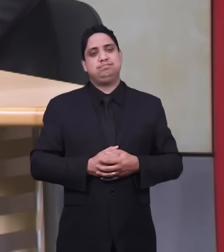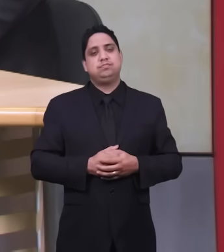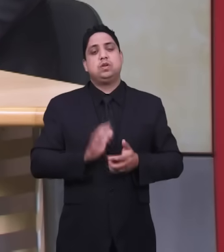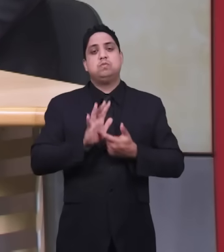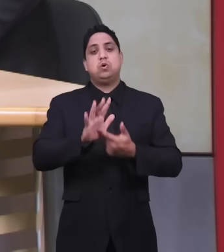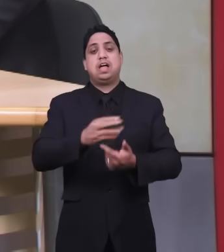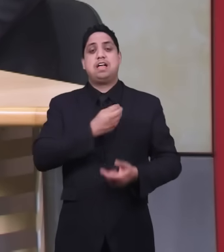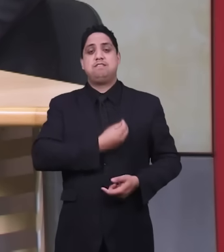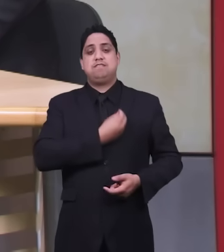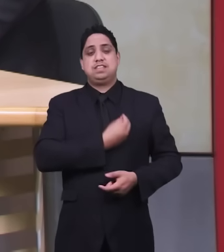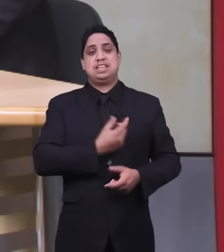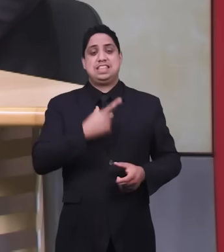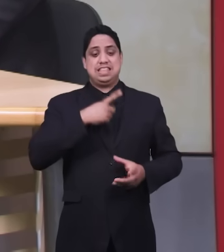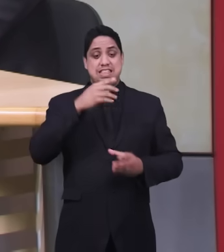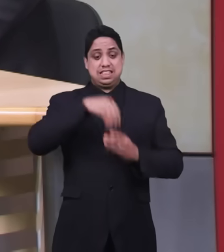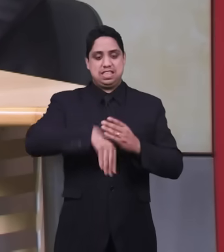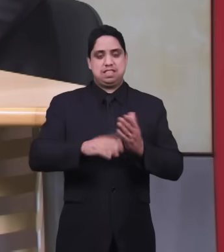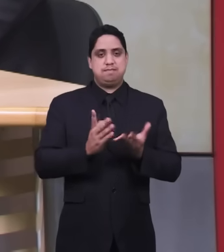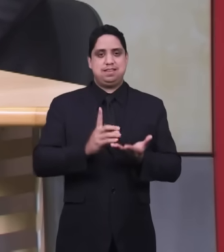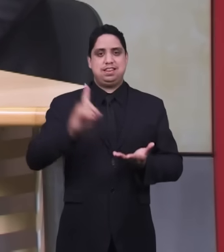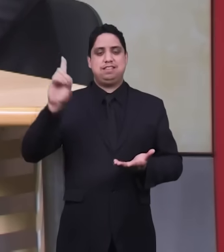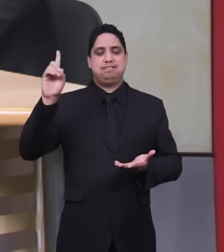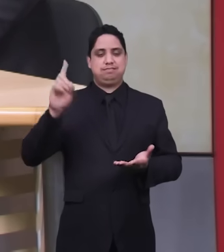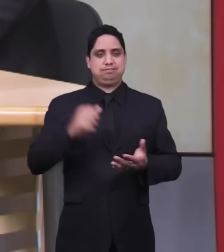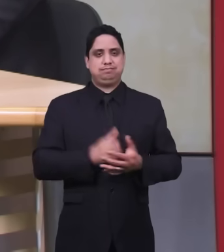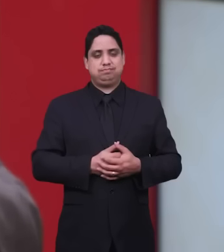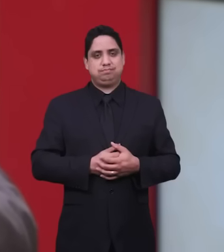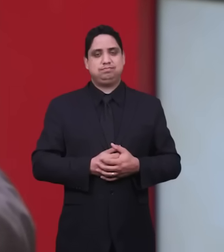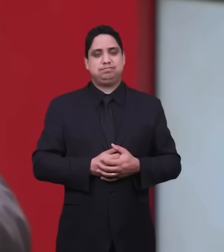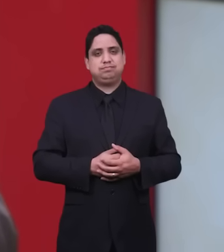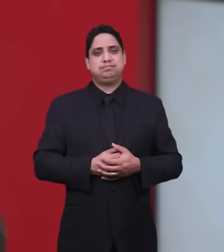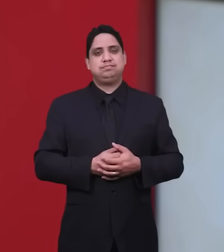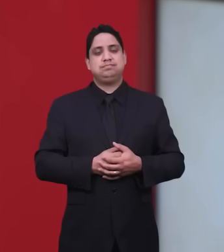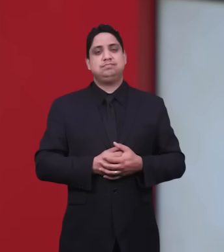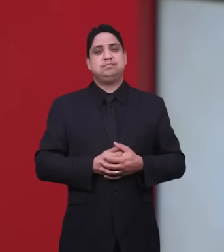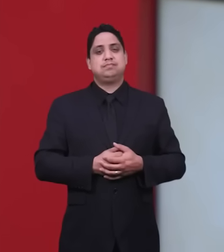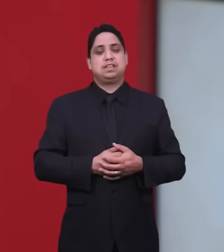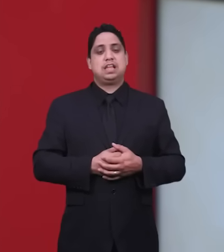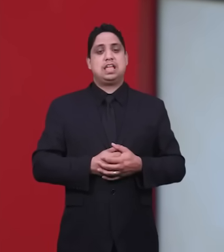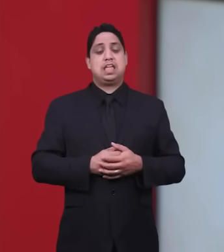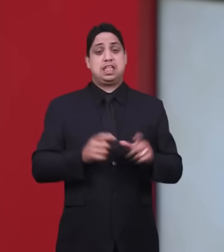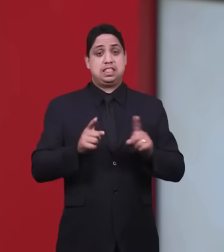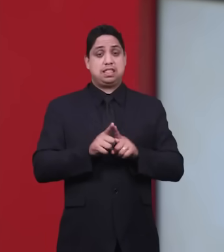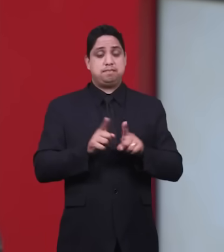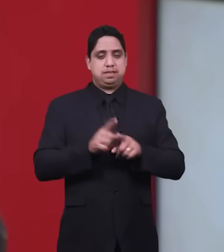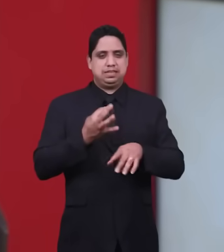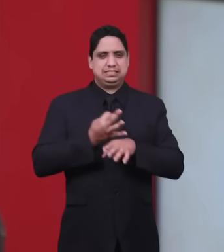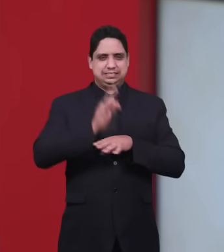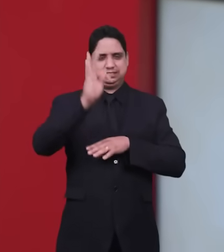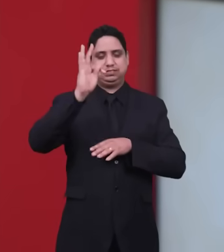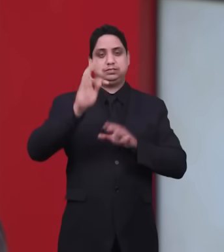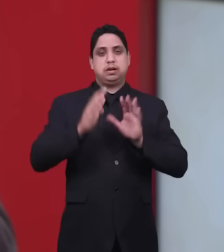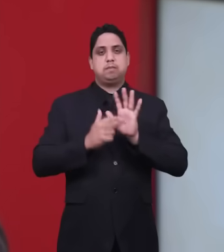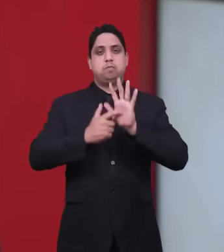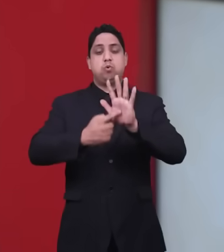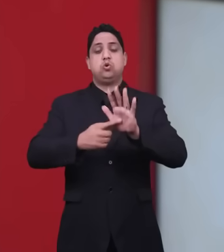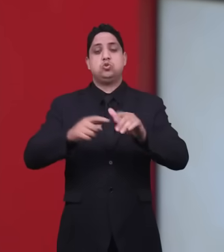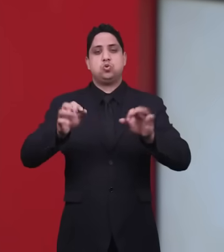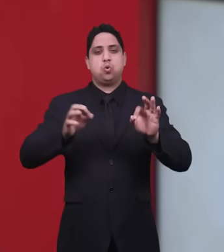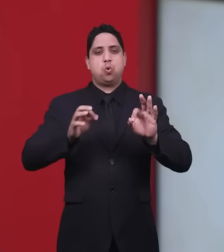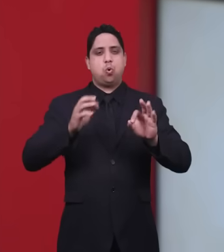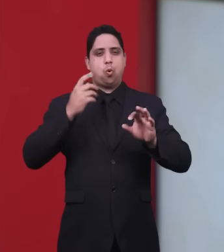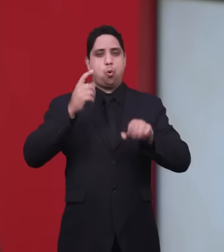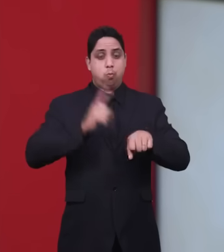mostra a vida que está na Escritura. E outra coisa, e ele, lá em Tessalonicenses, quando fala do momento do